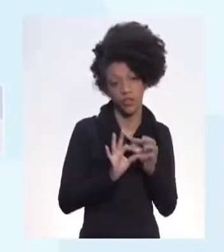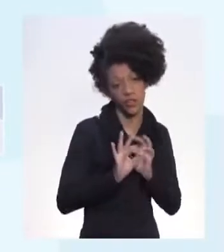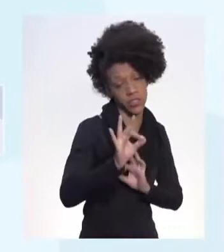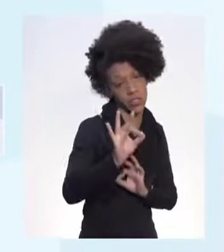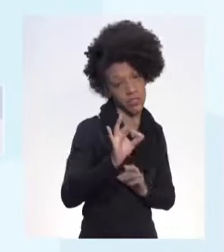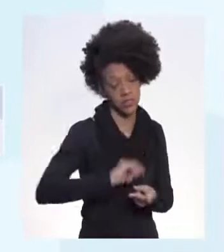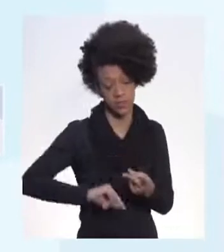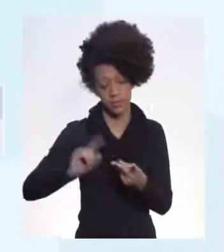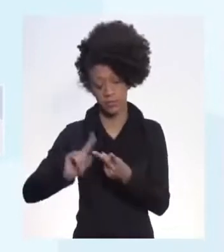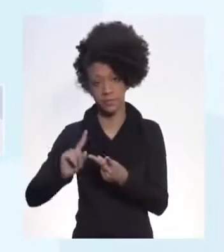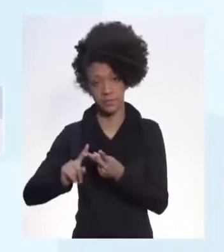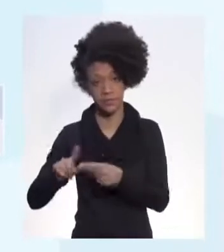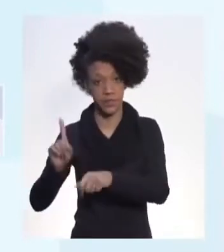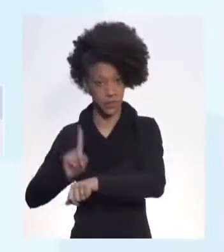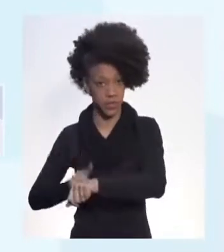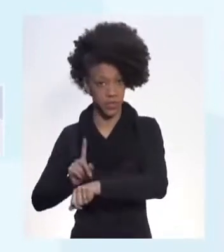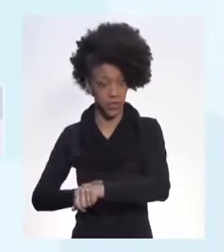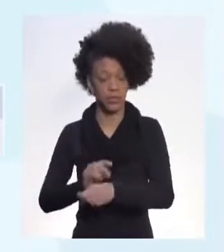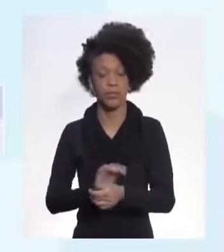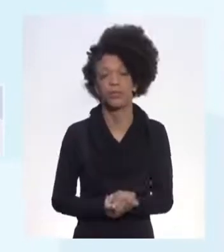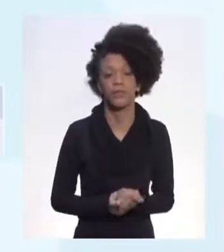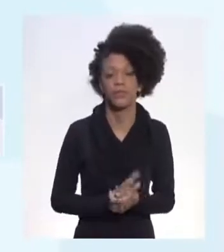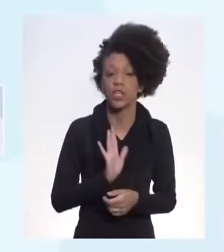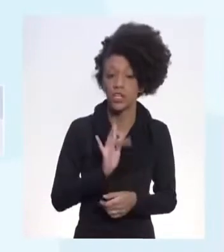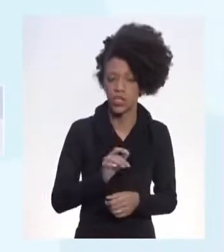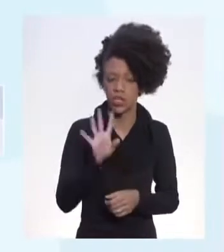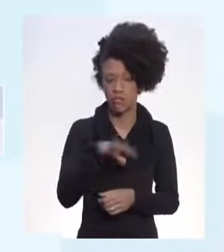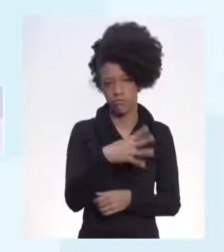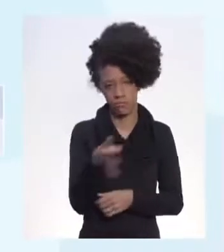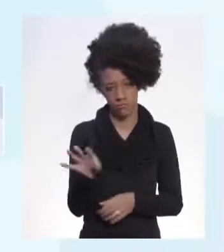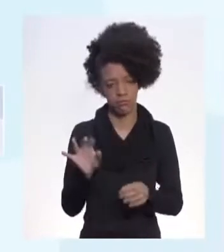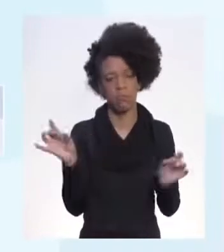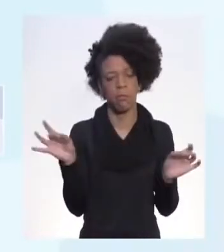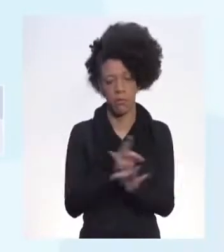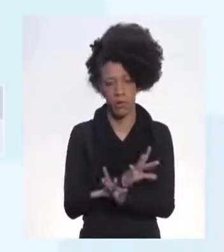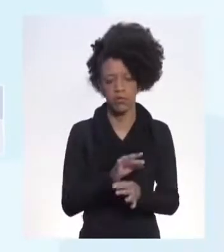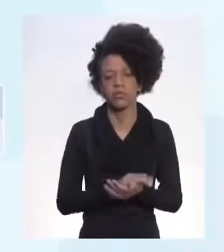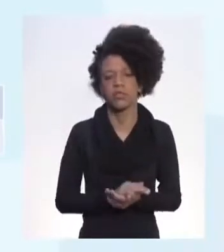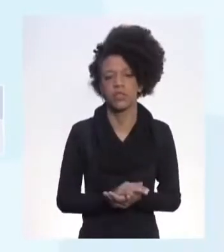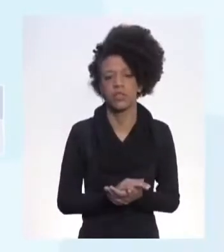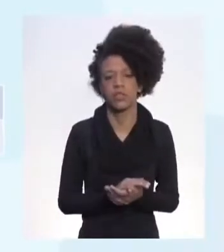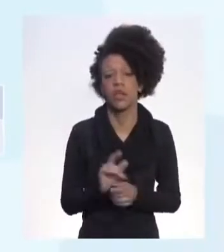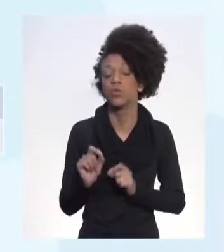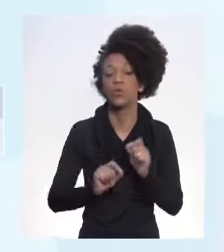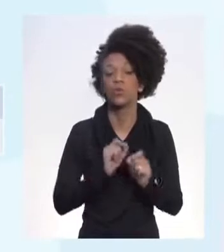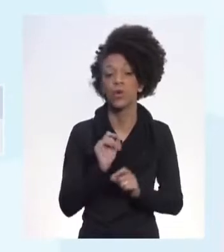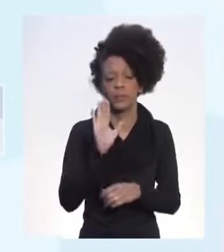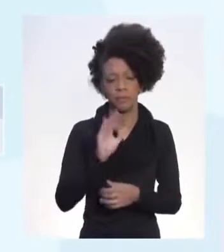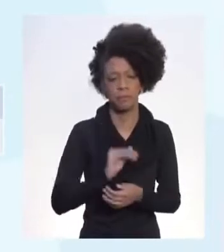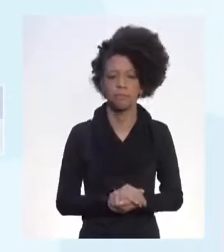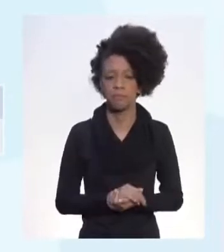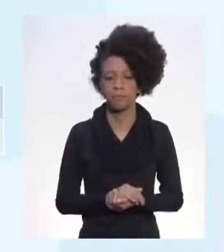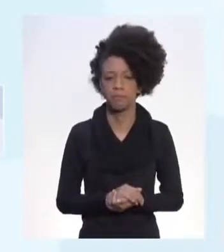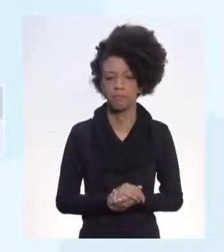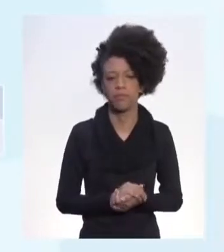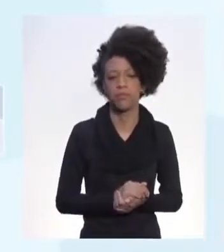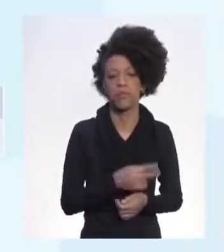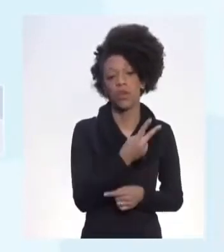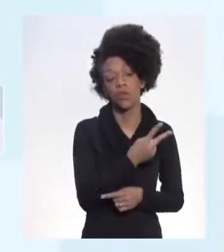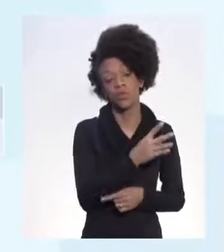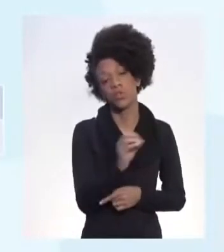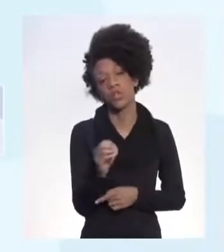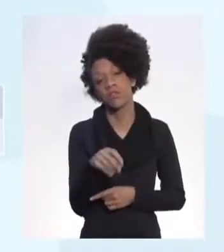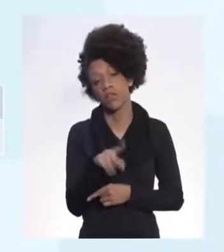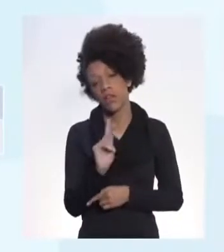tempo. Existe aí, a tabela já está montada, já está feita, na seguinte relação. Então, 200